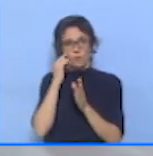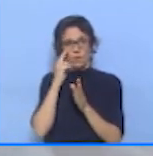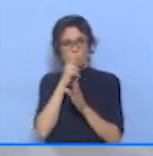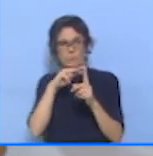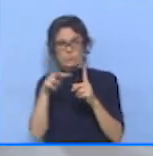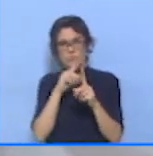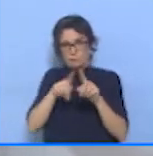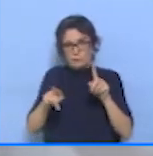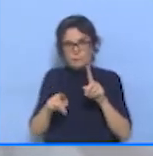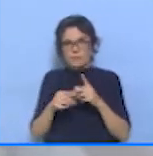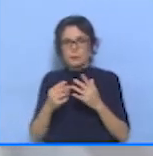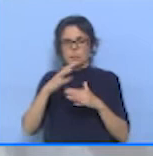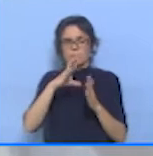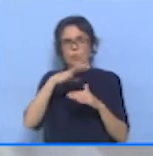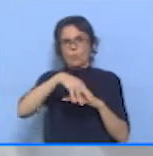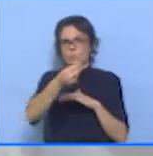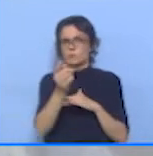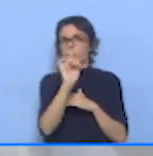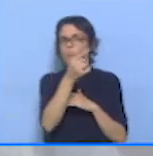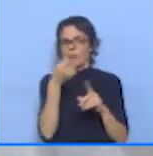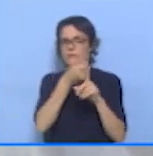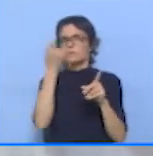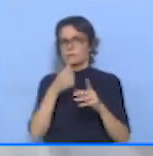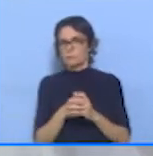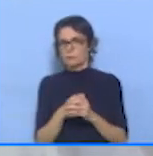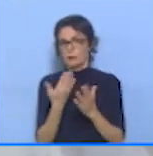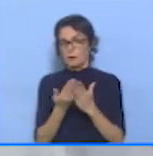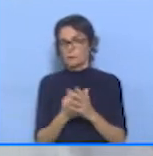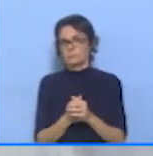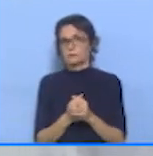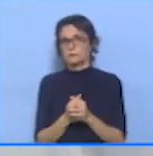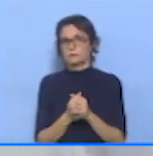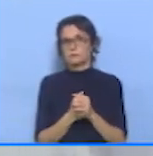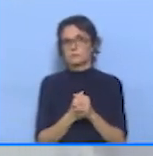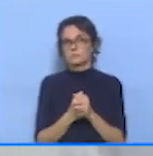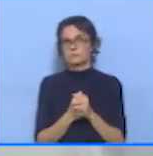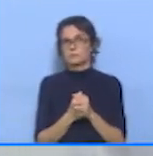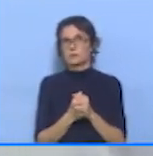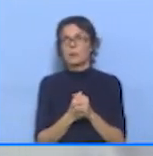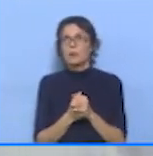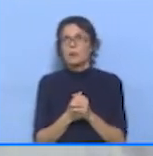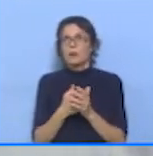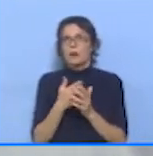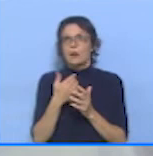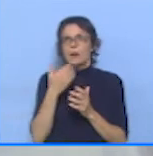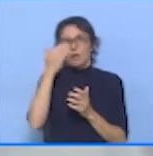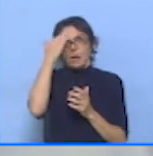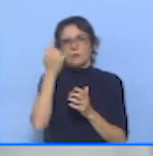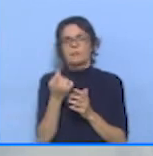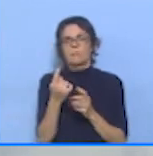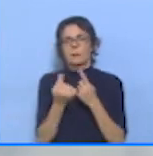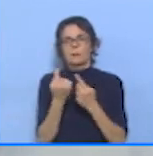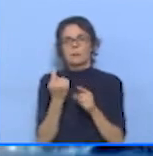este documento tem pela frente ainda a desafiar-nos? Rita? Eu acho que faltam algumas coisas. Por exemplo, estava